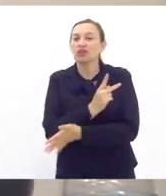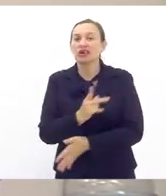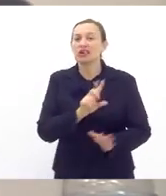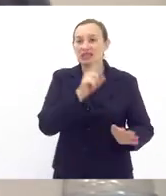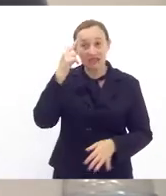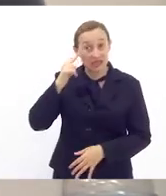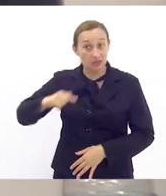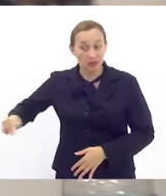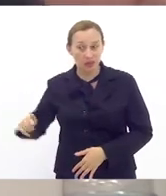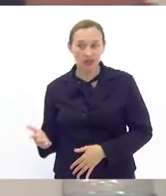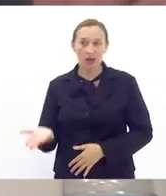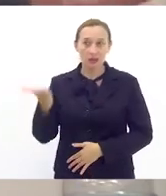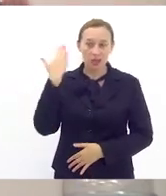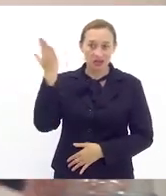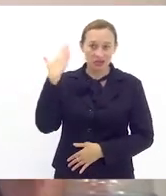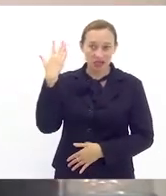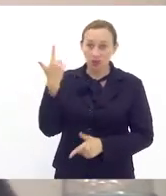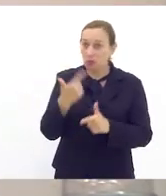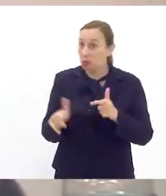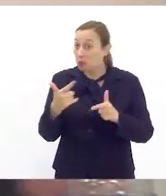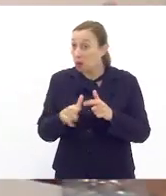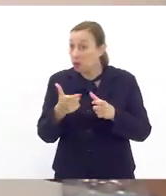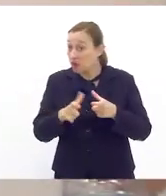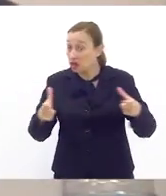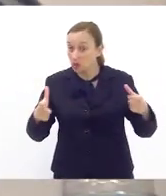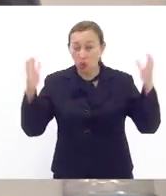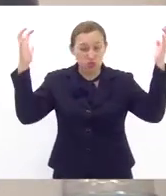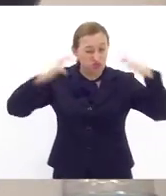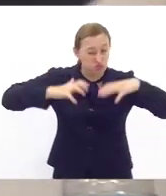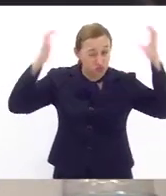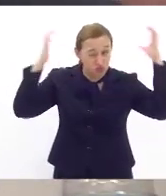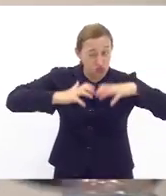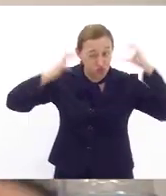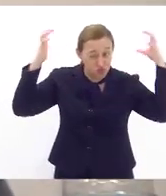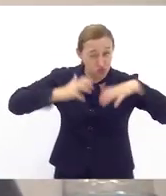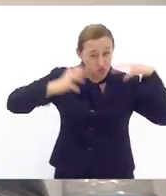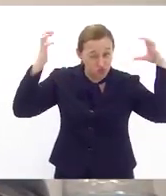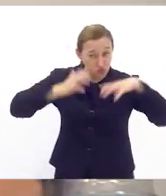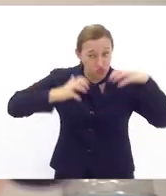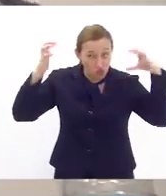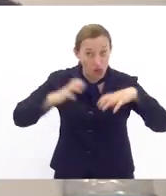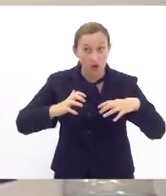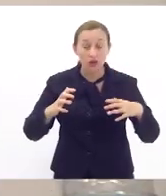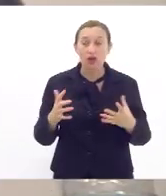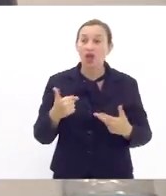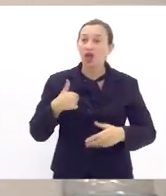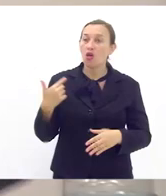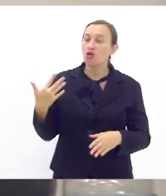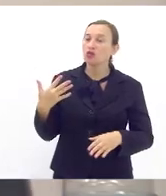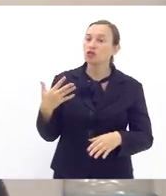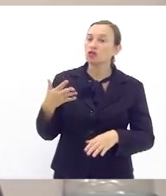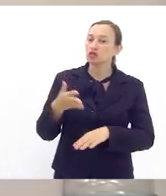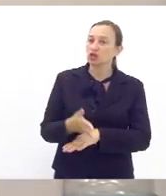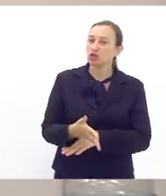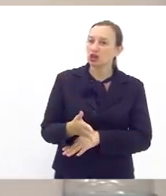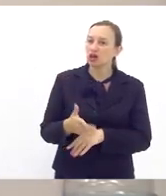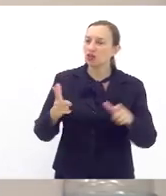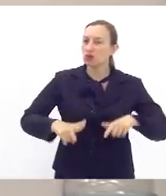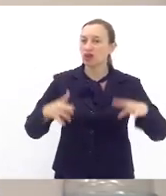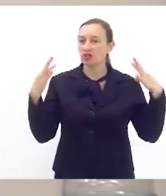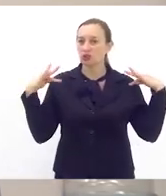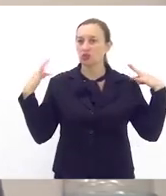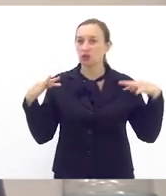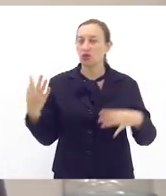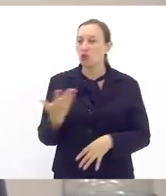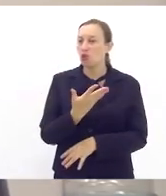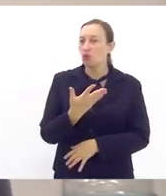passada que a gente teve aí um grande caos de chuva né na região sudeste como todo eu fui parar no estabelecimento de turismo que tinha um cara